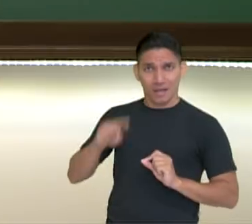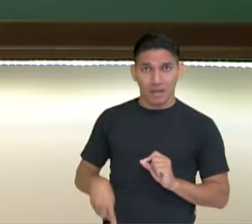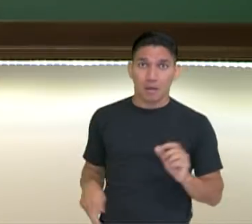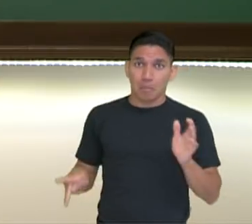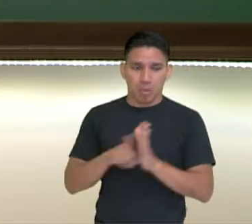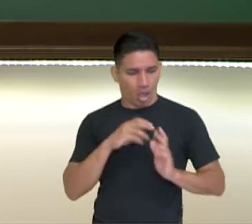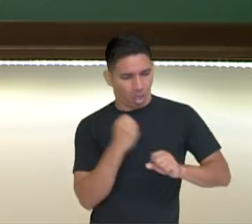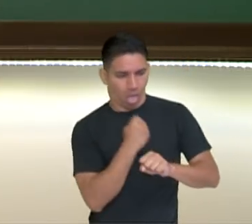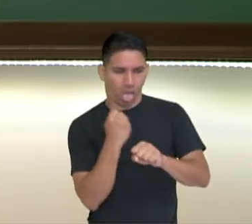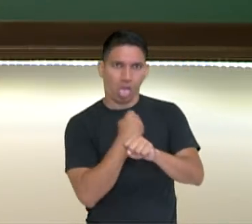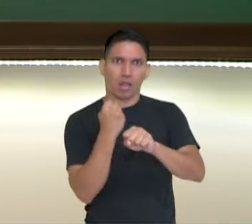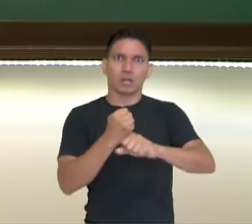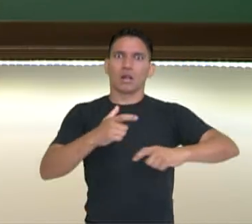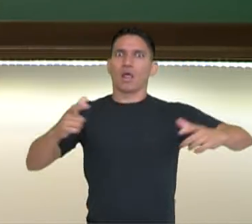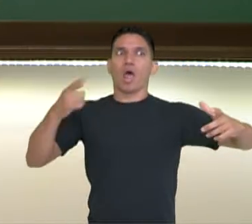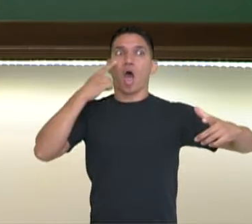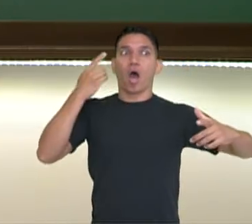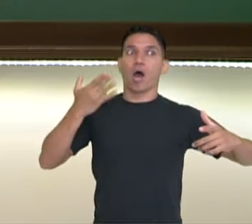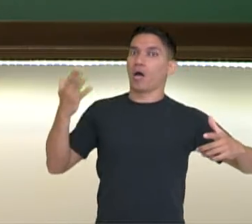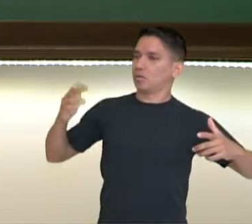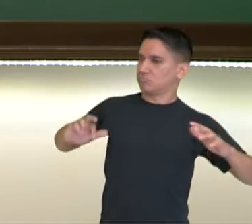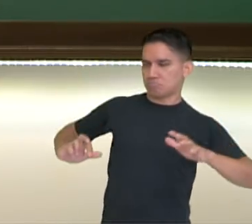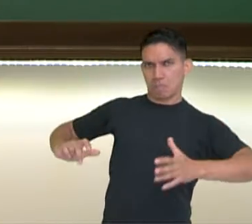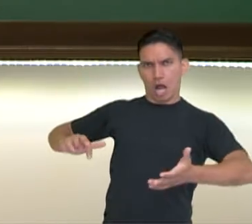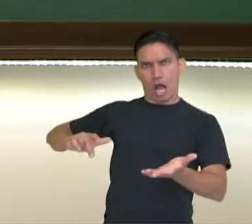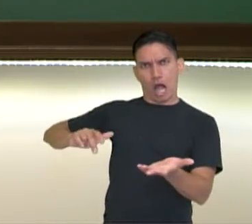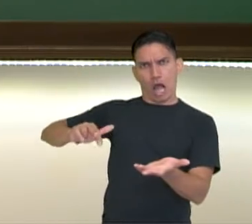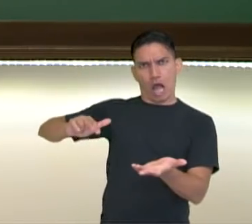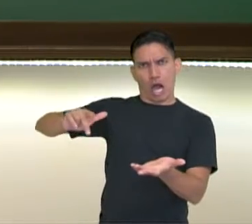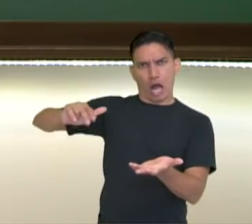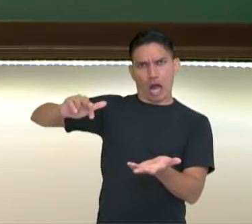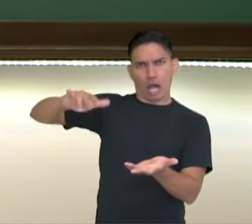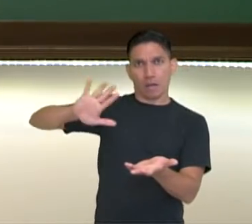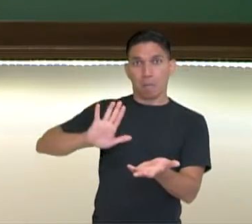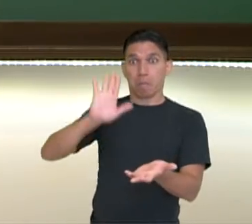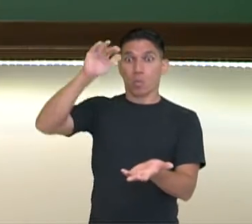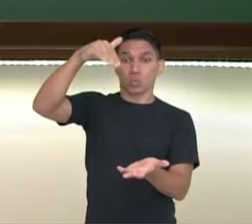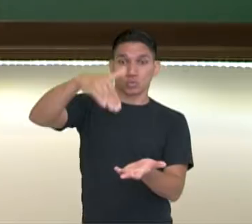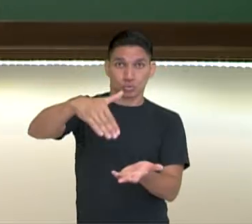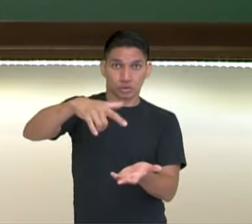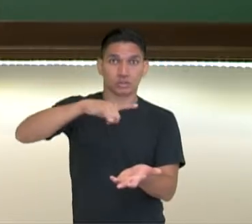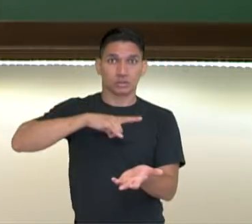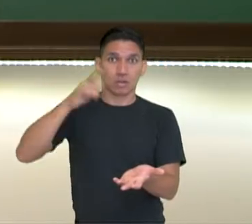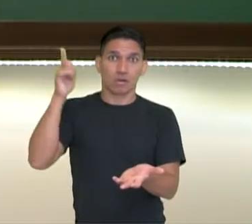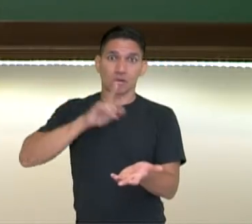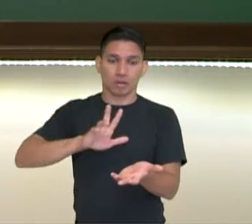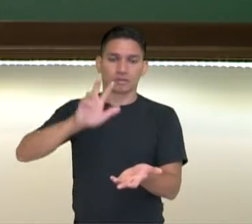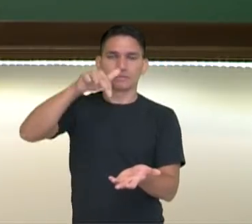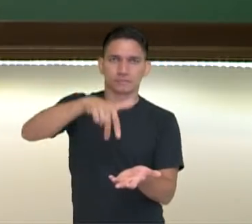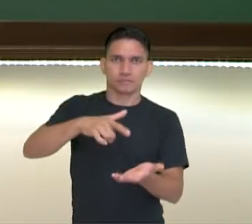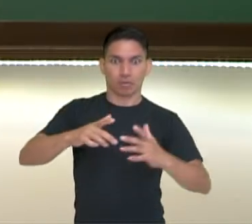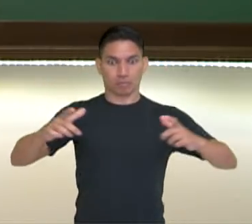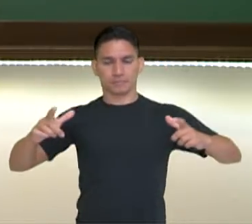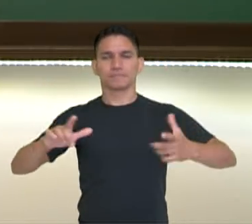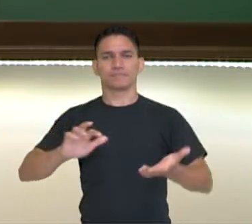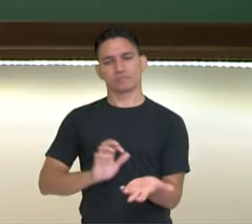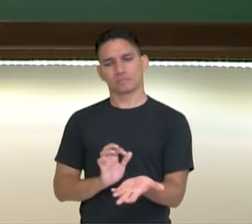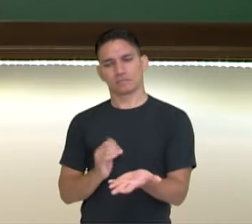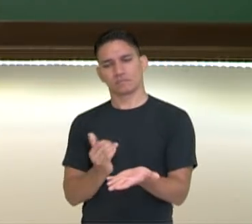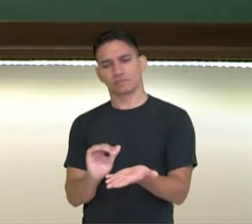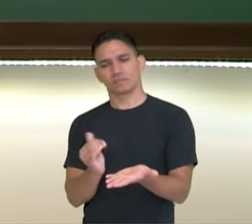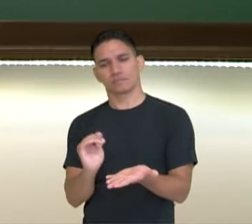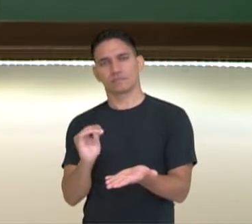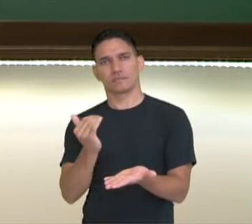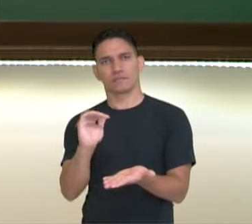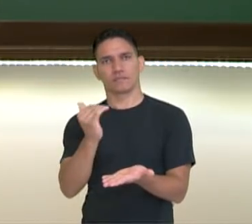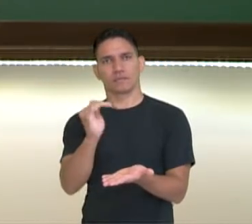construção bastante grande, olha o tamanho da escadaria, você entrava por cima, tá, o tamanho da escadaria, e essa